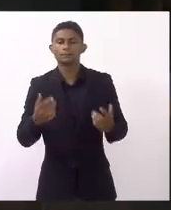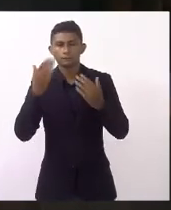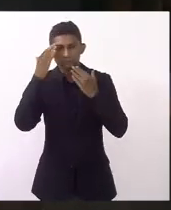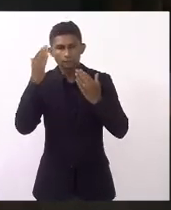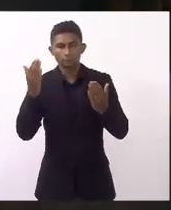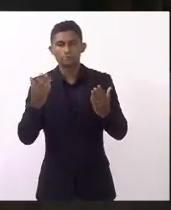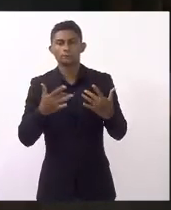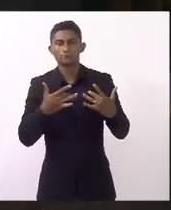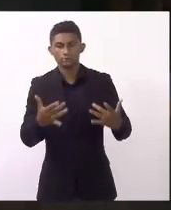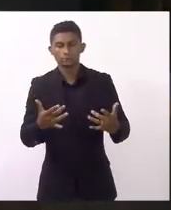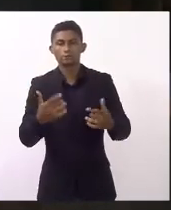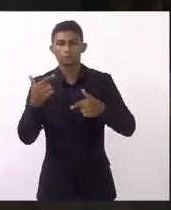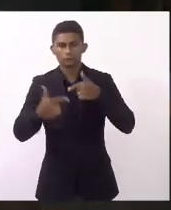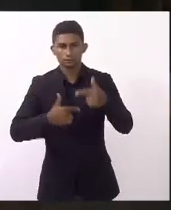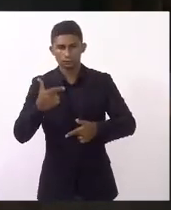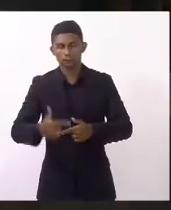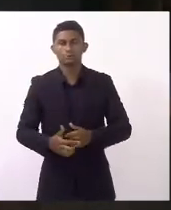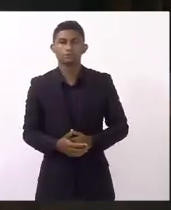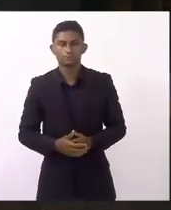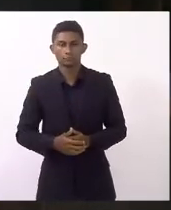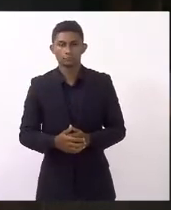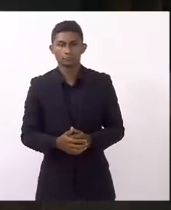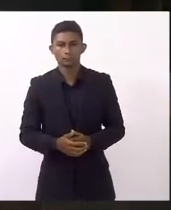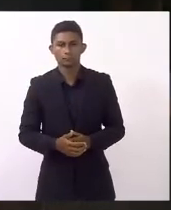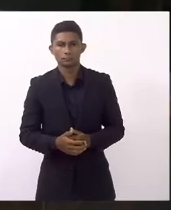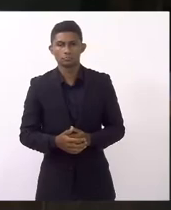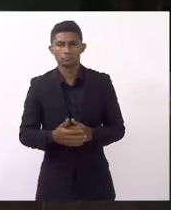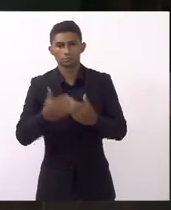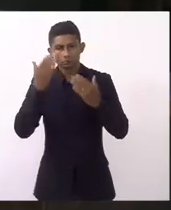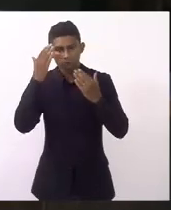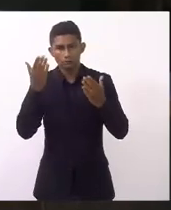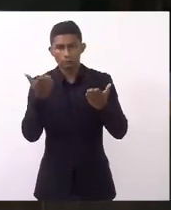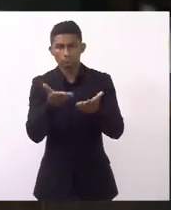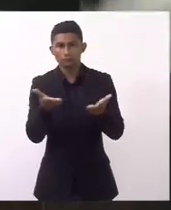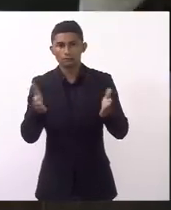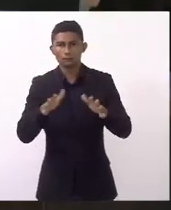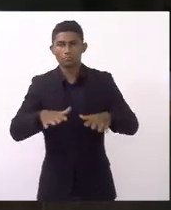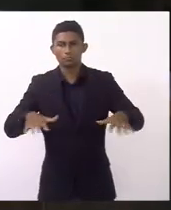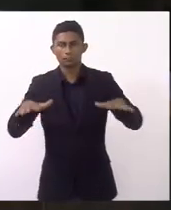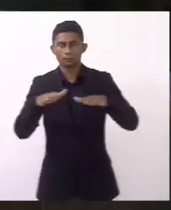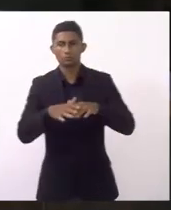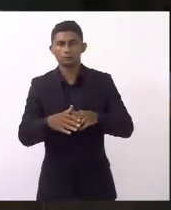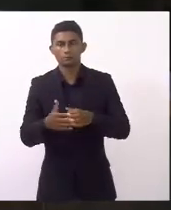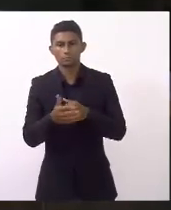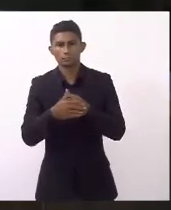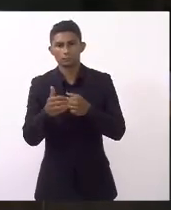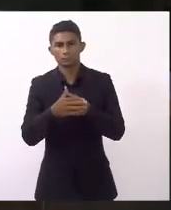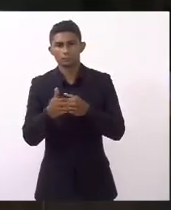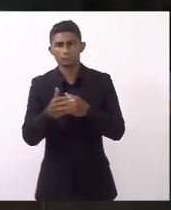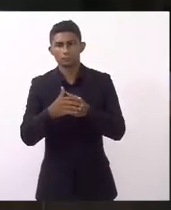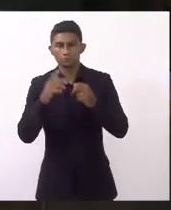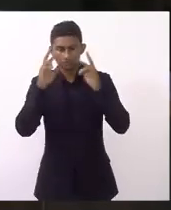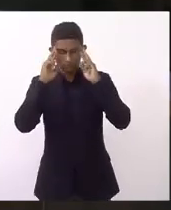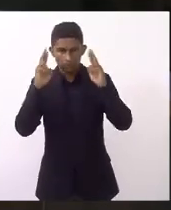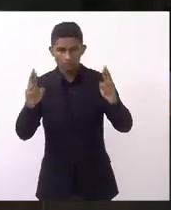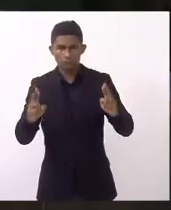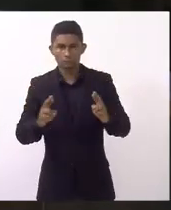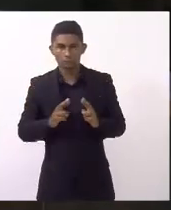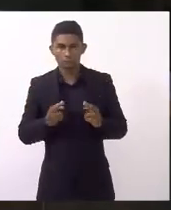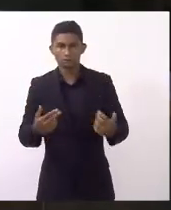conosco então quero agradecer vocês pelo carinho pelo respeito